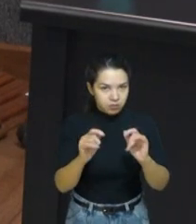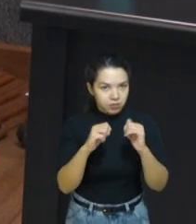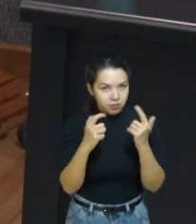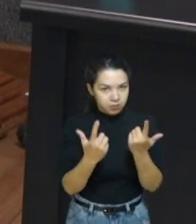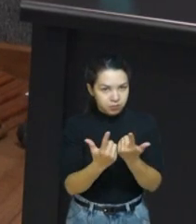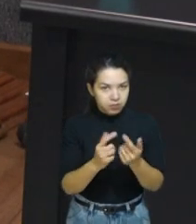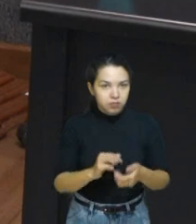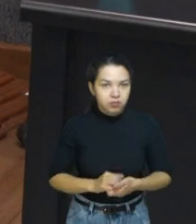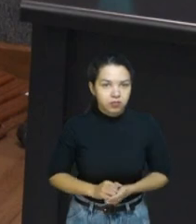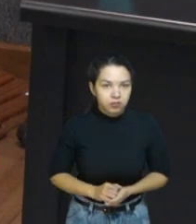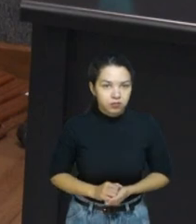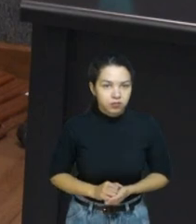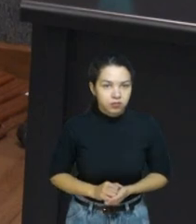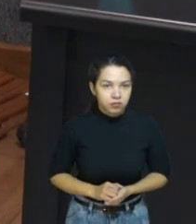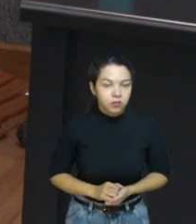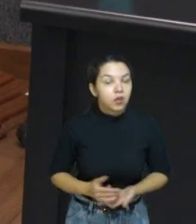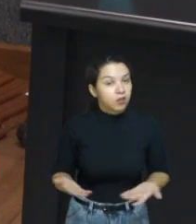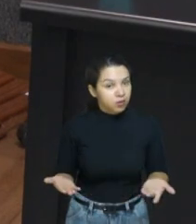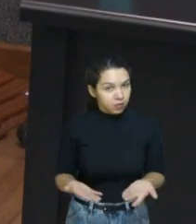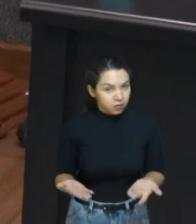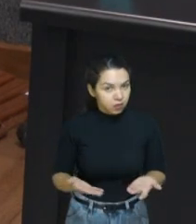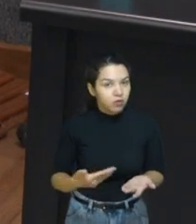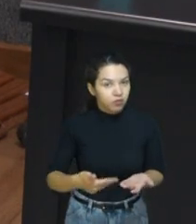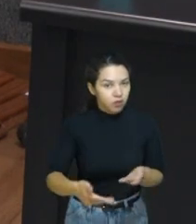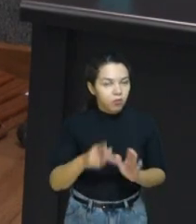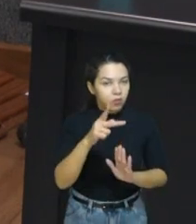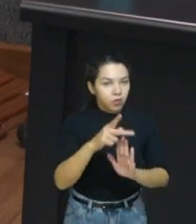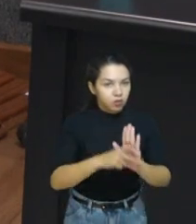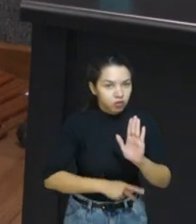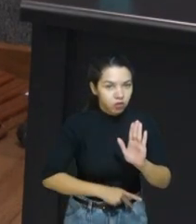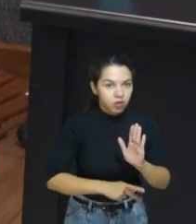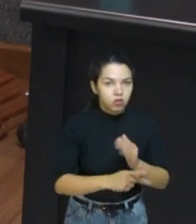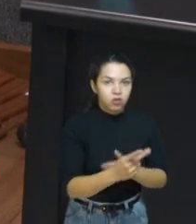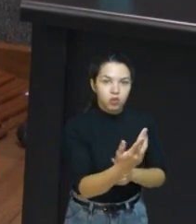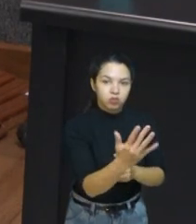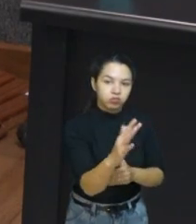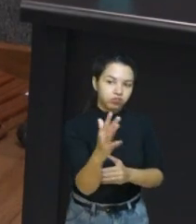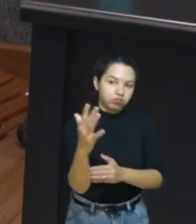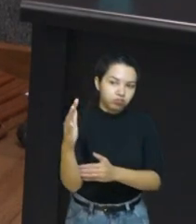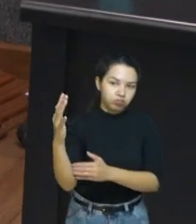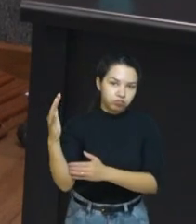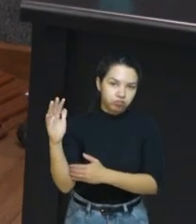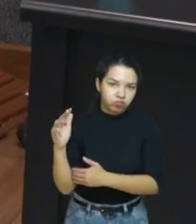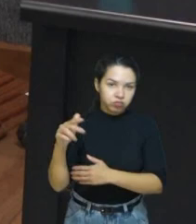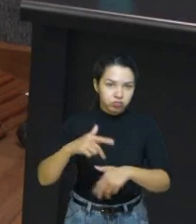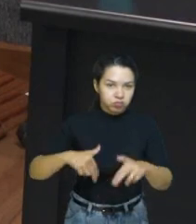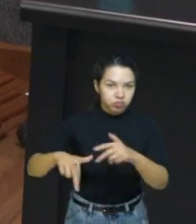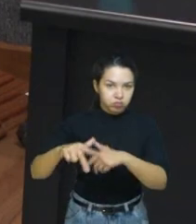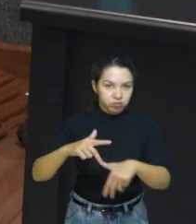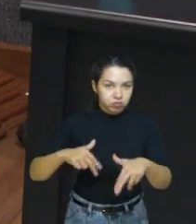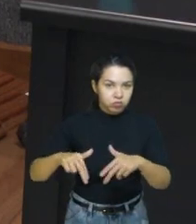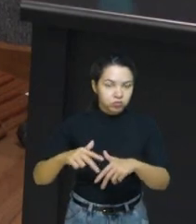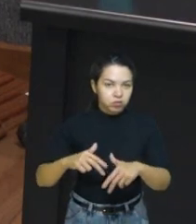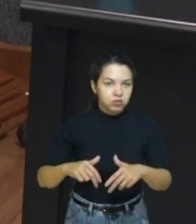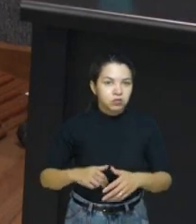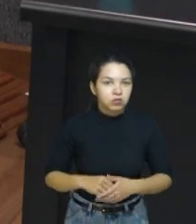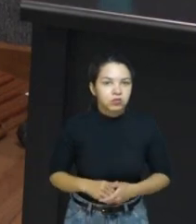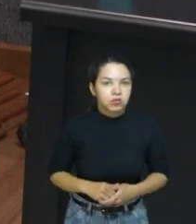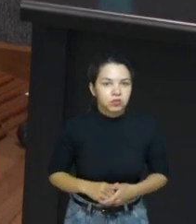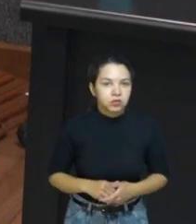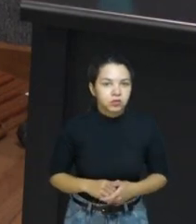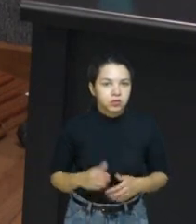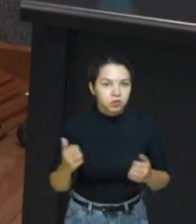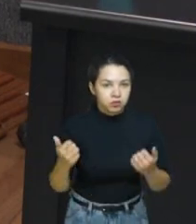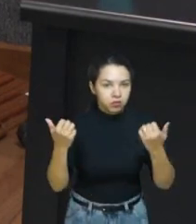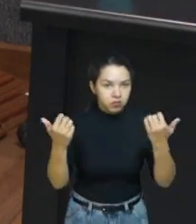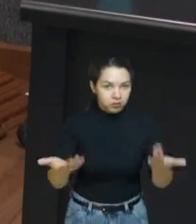urbanístico de arborização e paisagístico da área de convivência em frente lá ao auditório Antonieta de